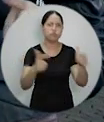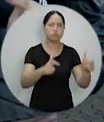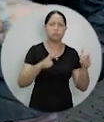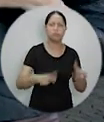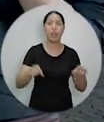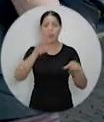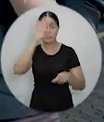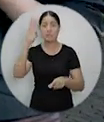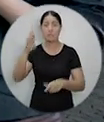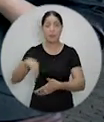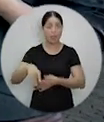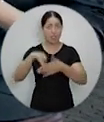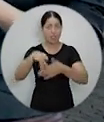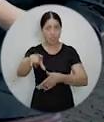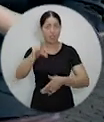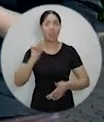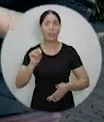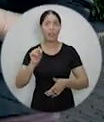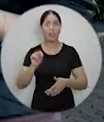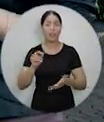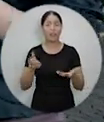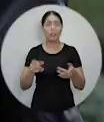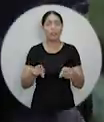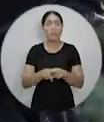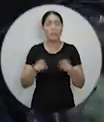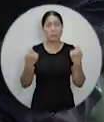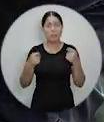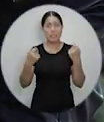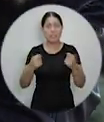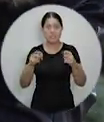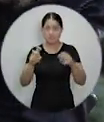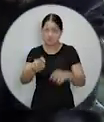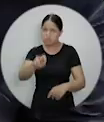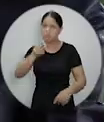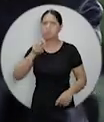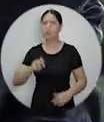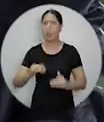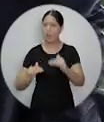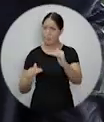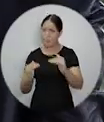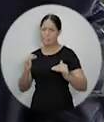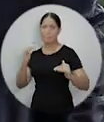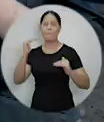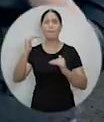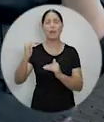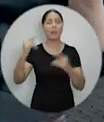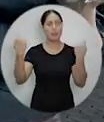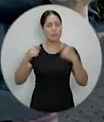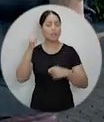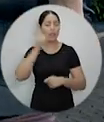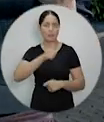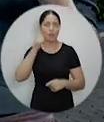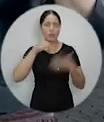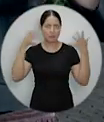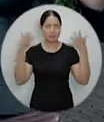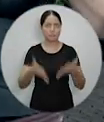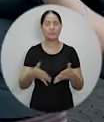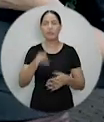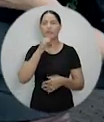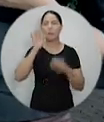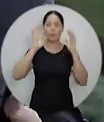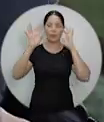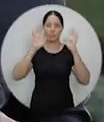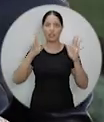decisão. E a gente só vai ter isso quando elas assumirem os mais altos postos, os mais altos cargos. Vamos imaginar aqui no âmbito